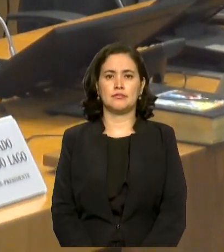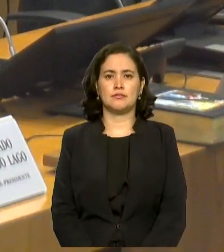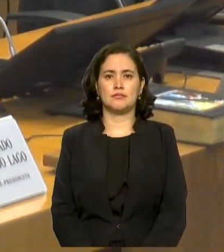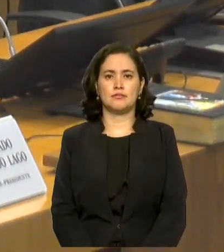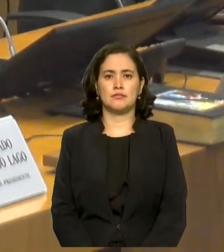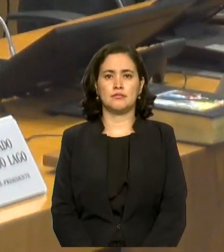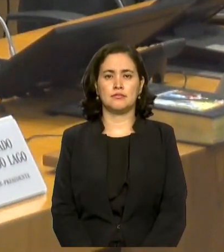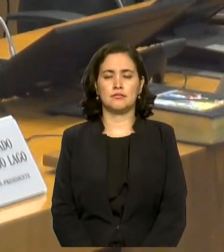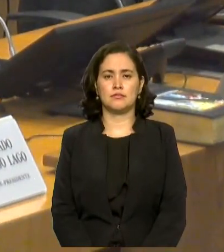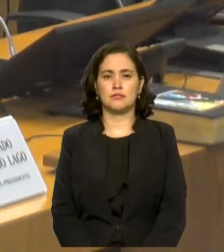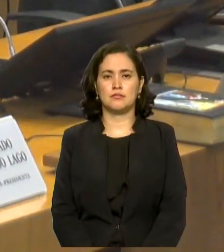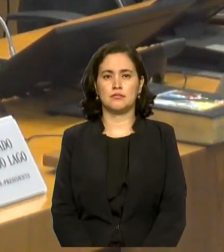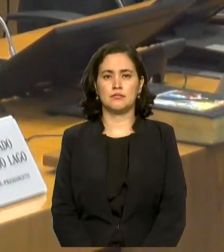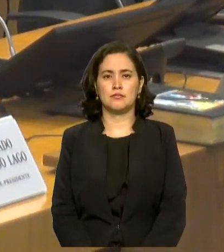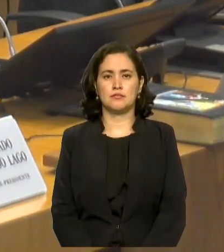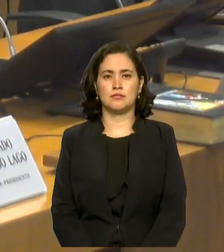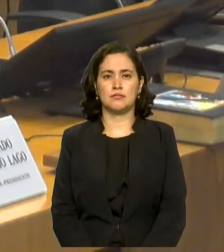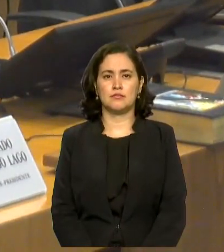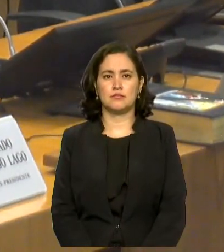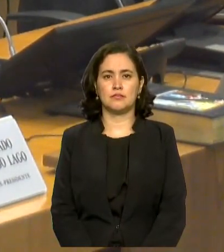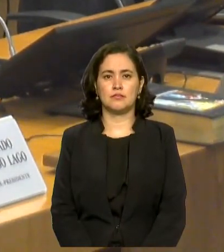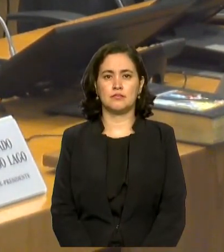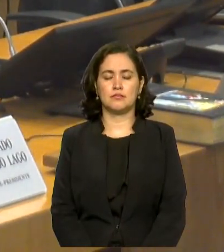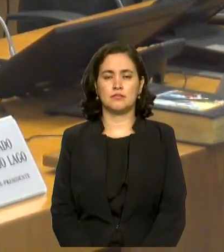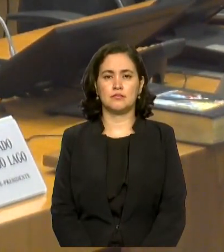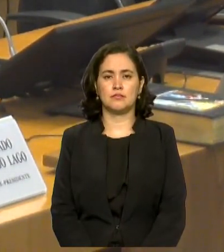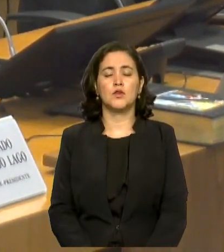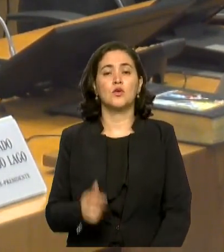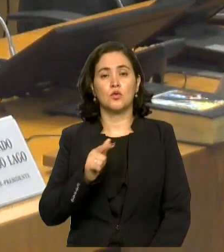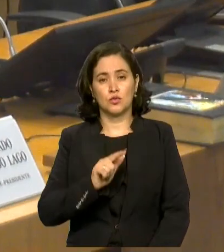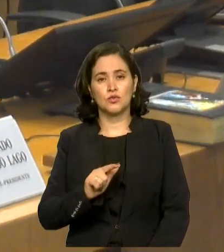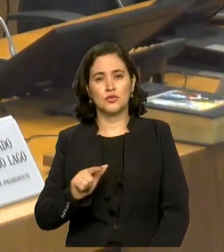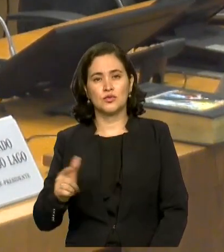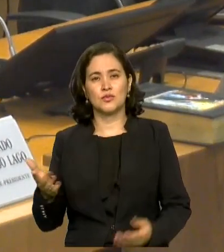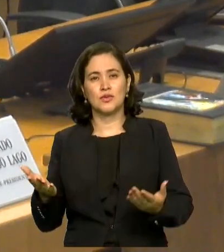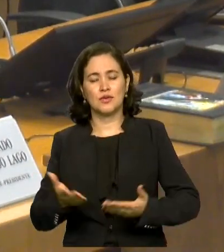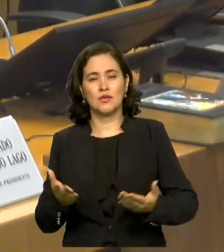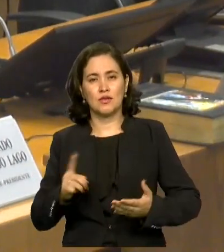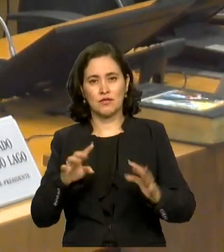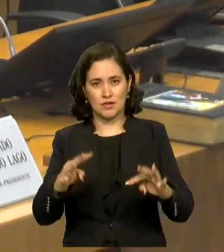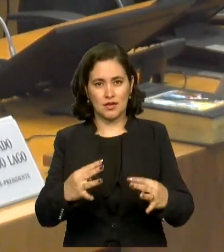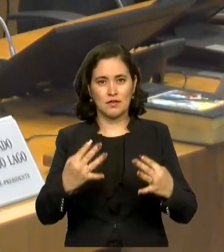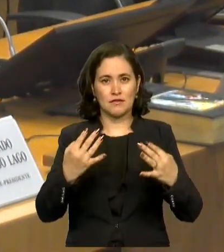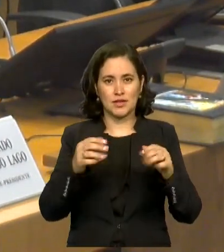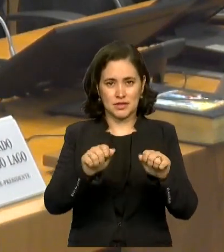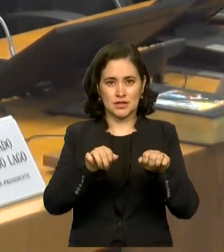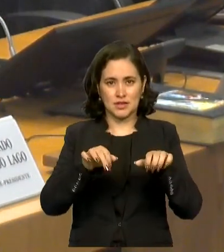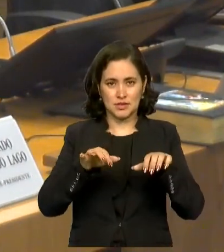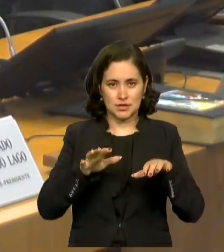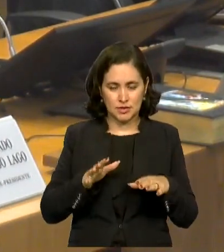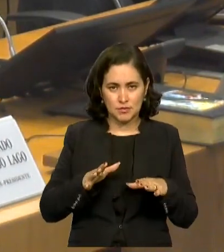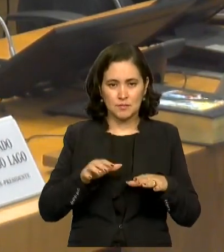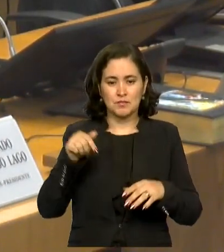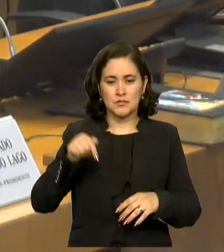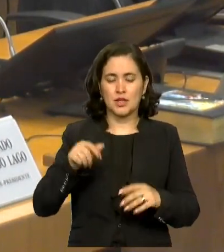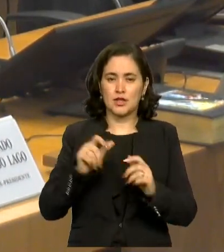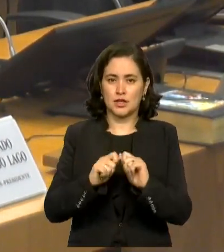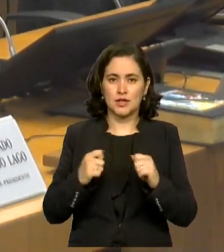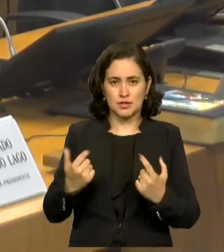Continue na nossa programação, você acompanha ao vivo a sessão legislativa, direto do plenário, deputado Najib Aykel. Estamos